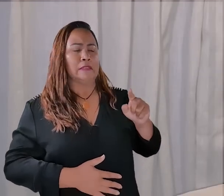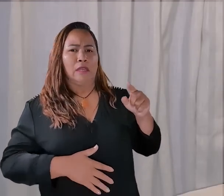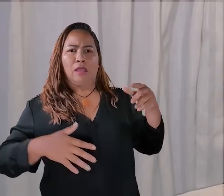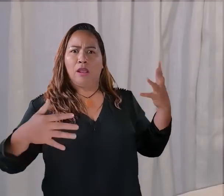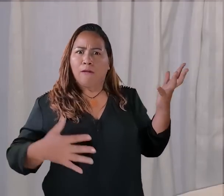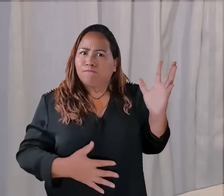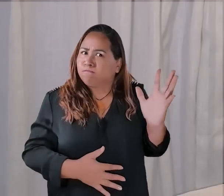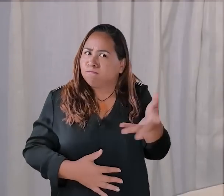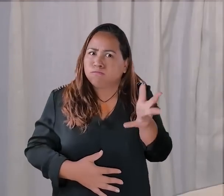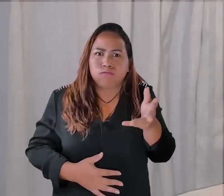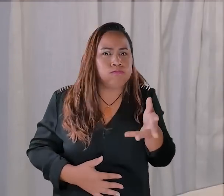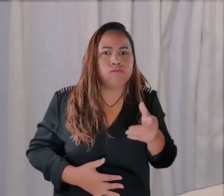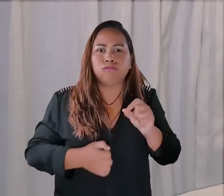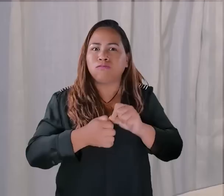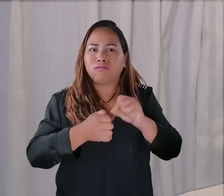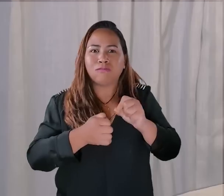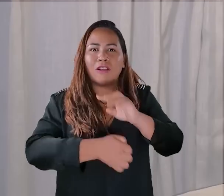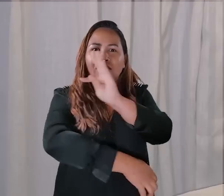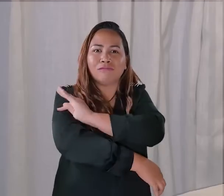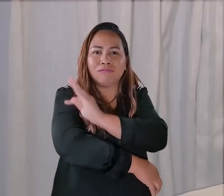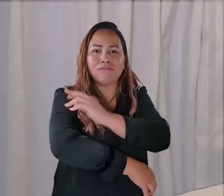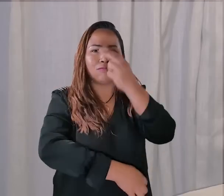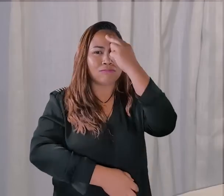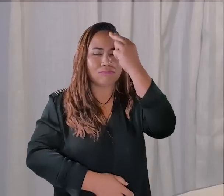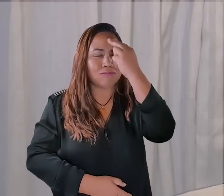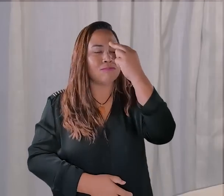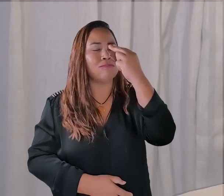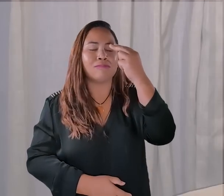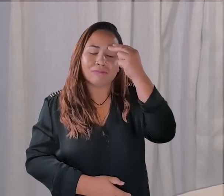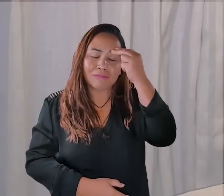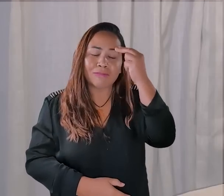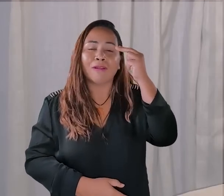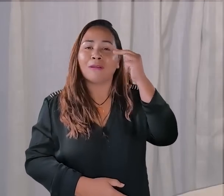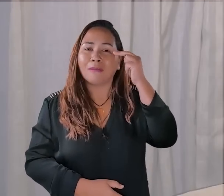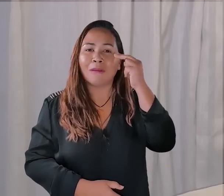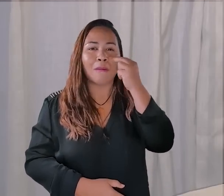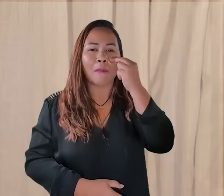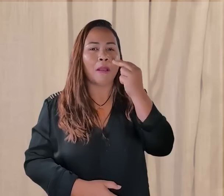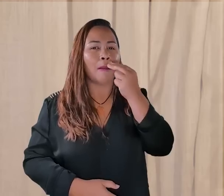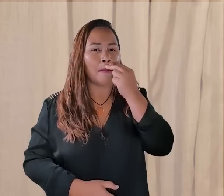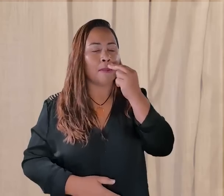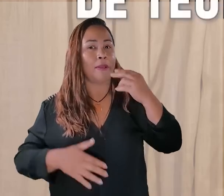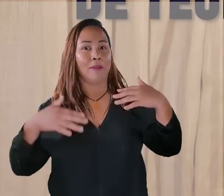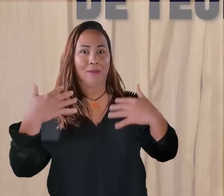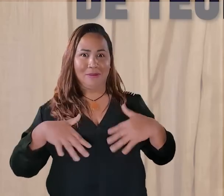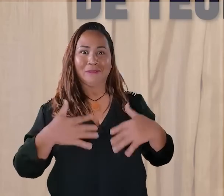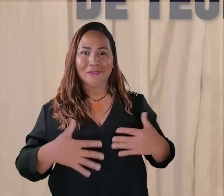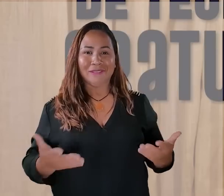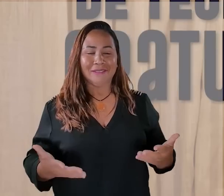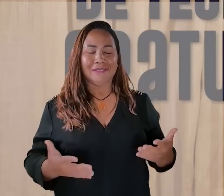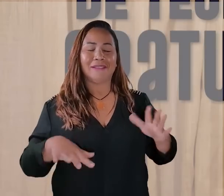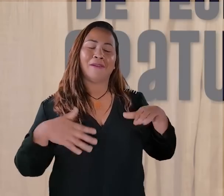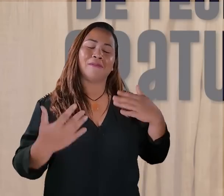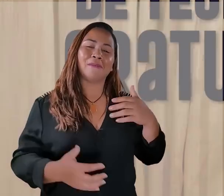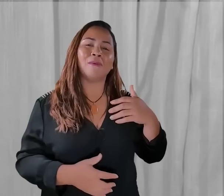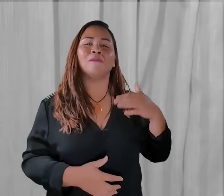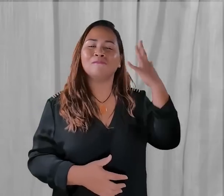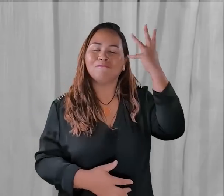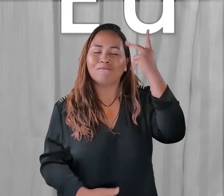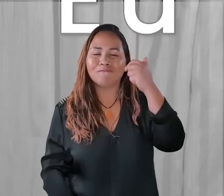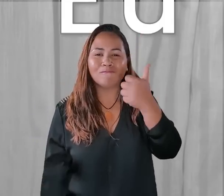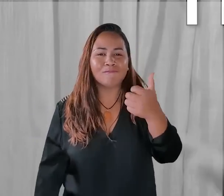coisa muito rápida de fazer. Então pra mim foi incrível. E daí, com 15 dias de técnica gratuita,